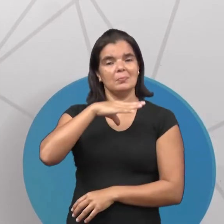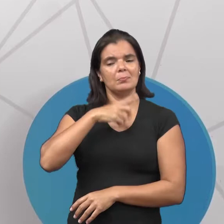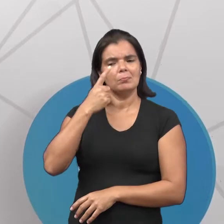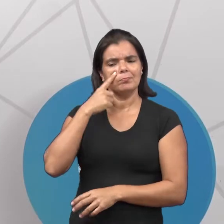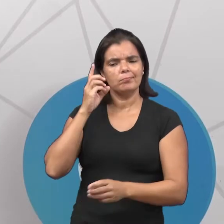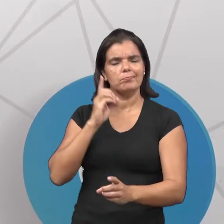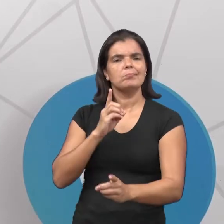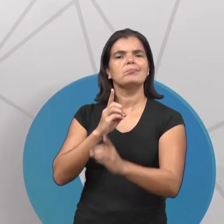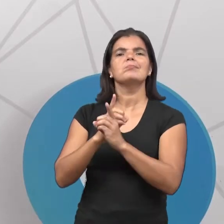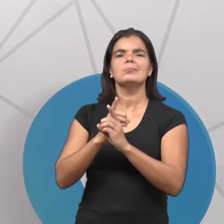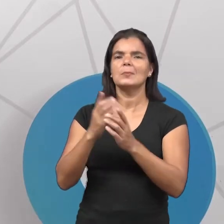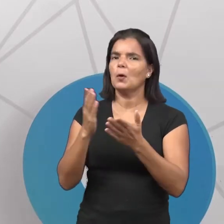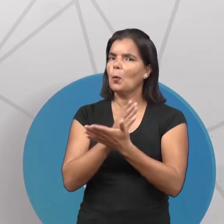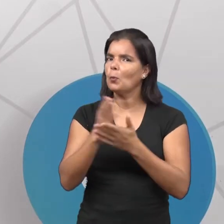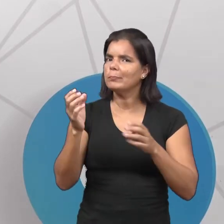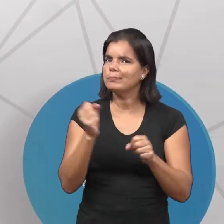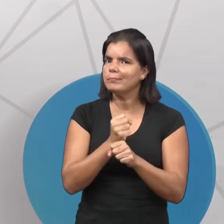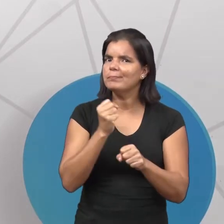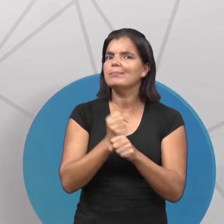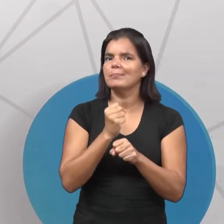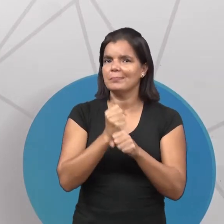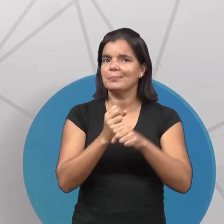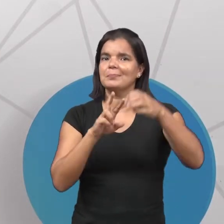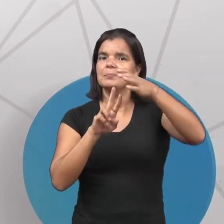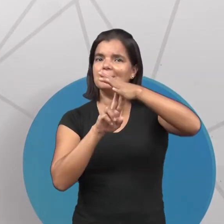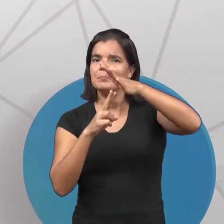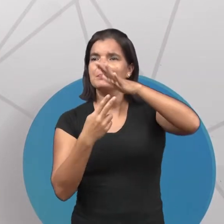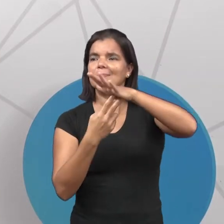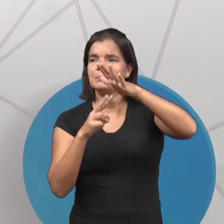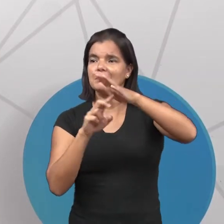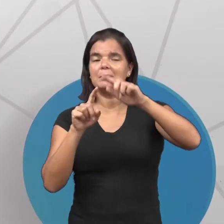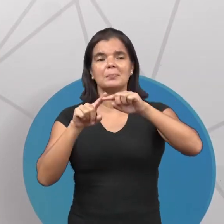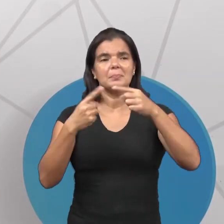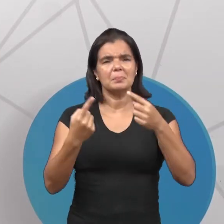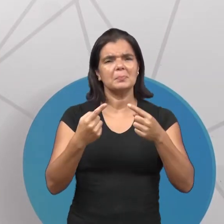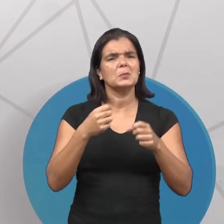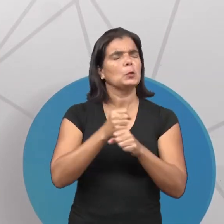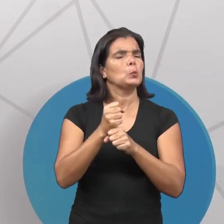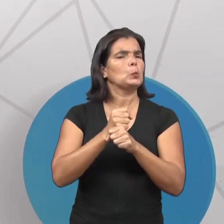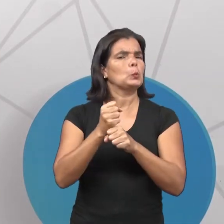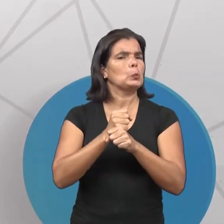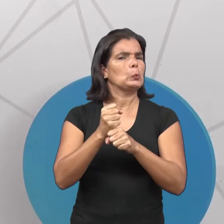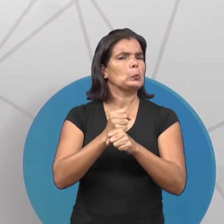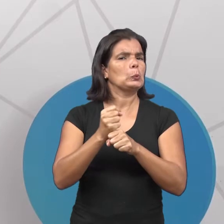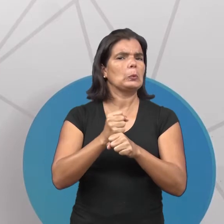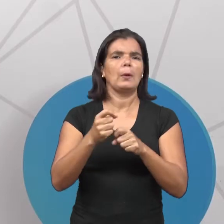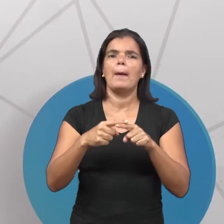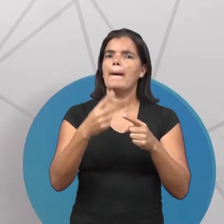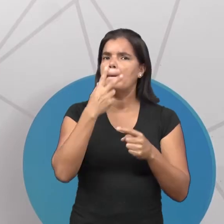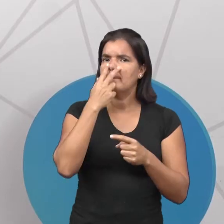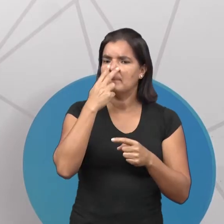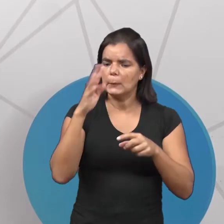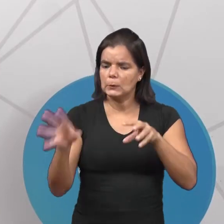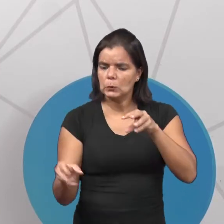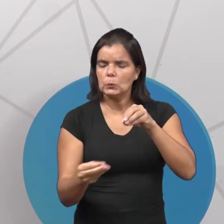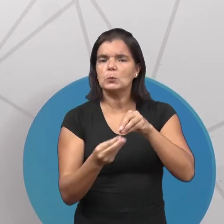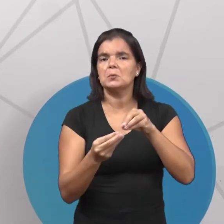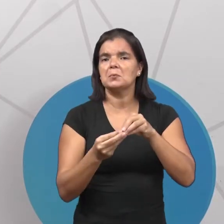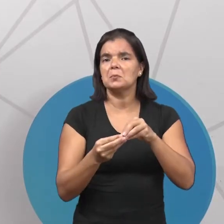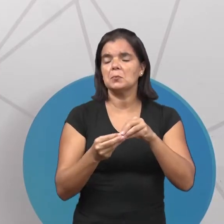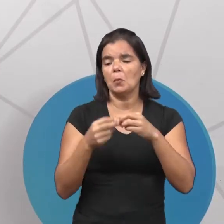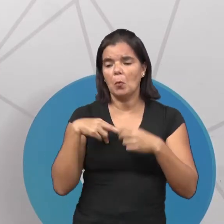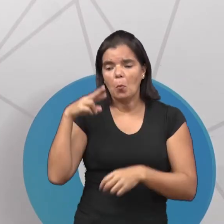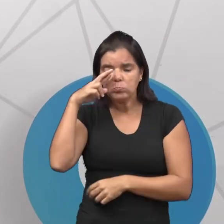podemos encontrar algumas esculturas nas praças. Mas ela já está ali há tanto tempo e parece que compõe o espaço que nós